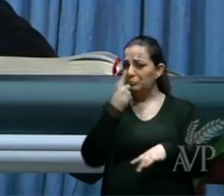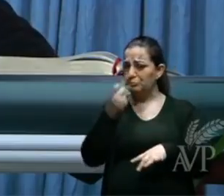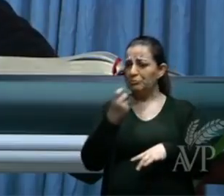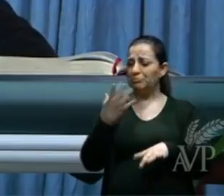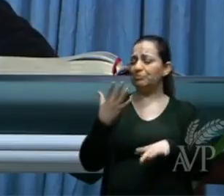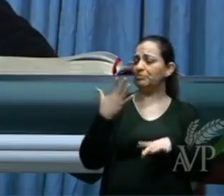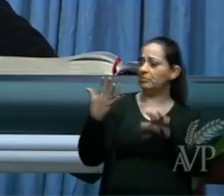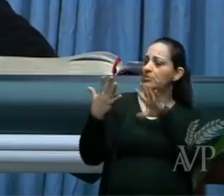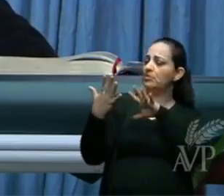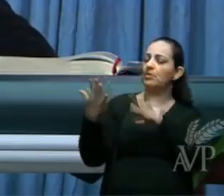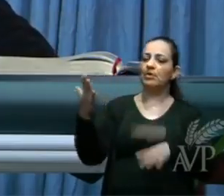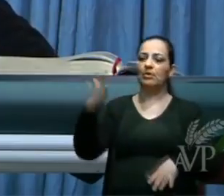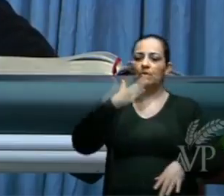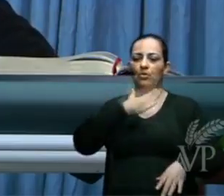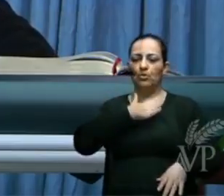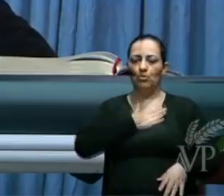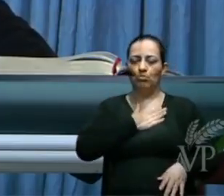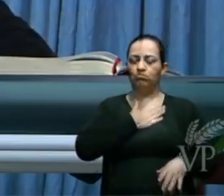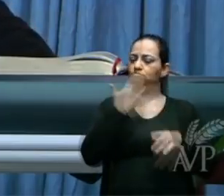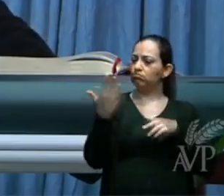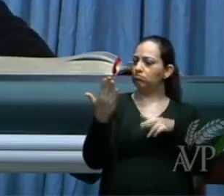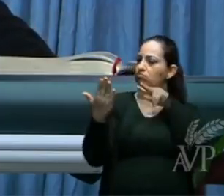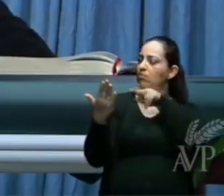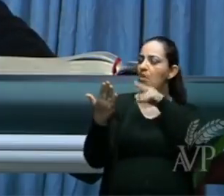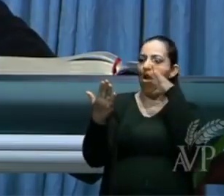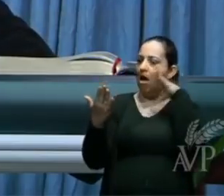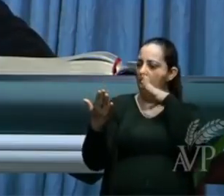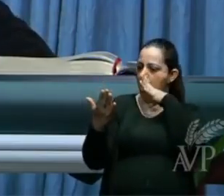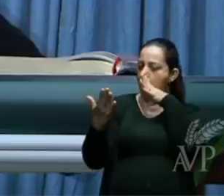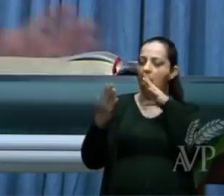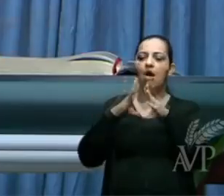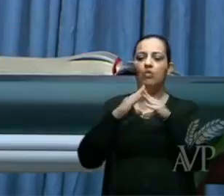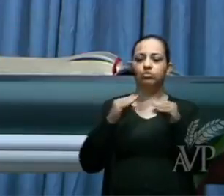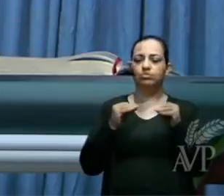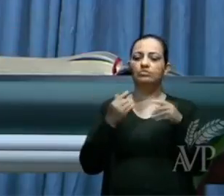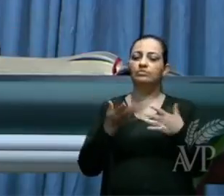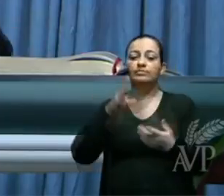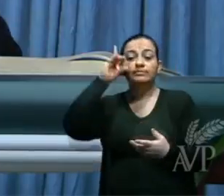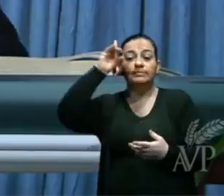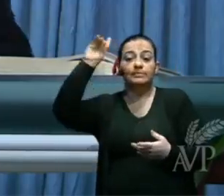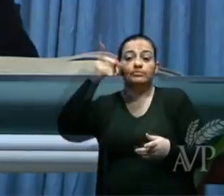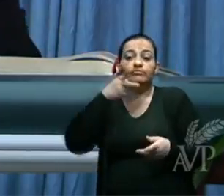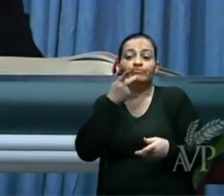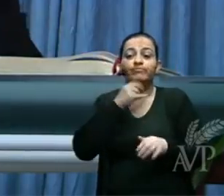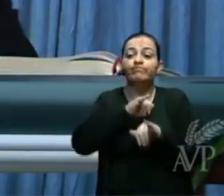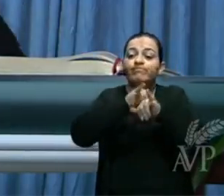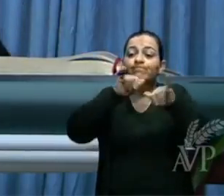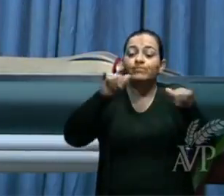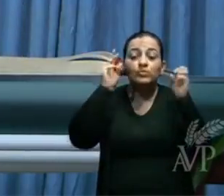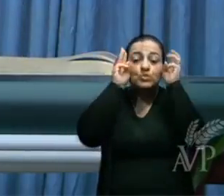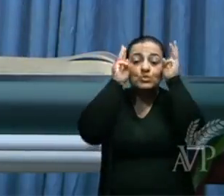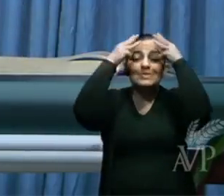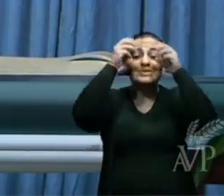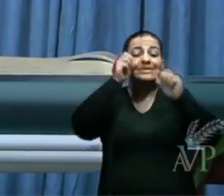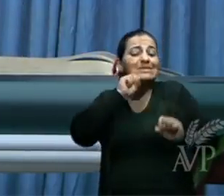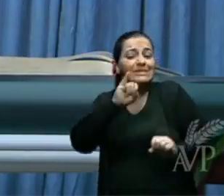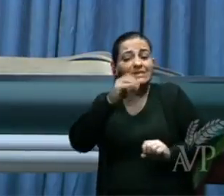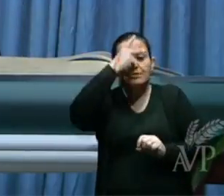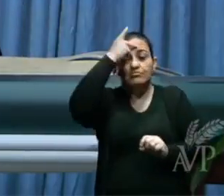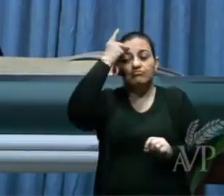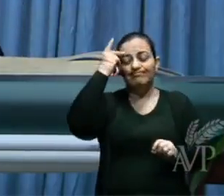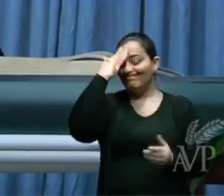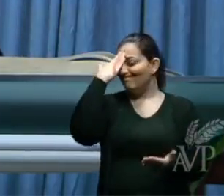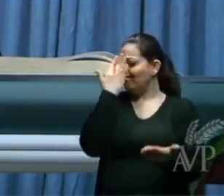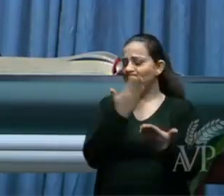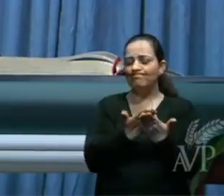e ela estava sadia e deus disse moisés se eles não crerem